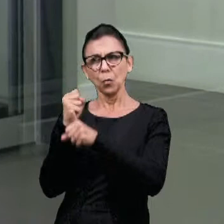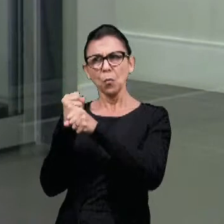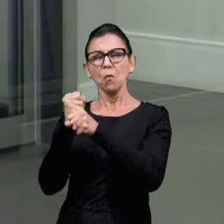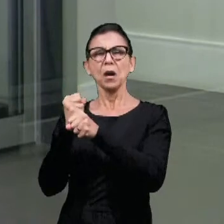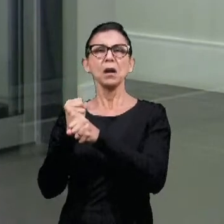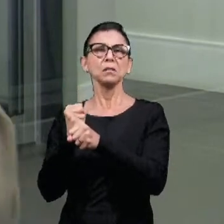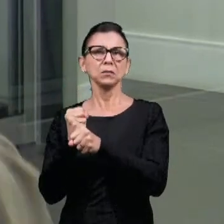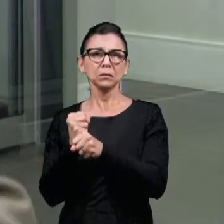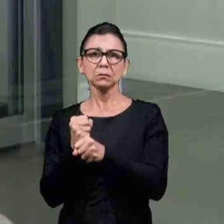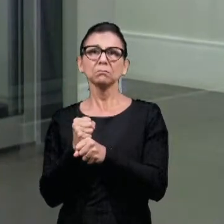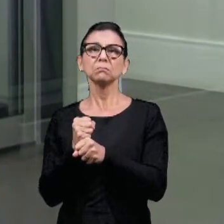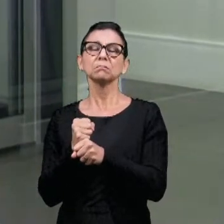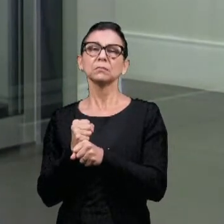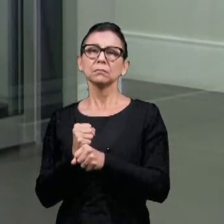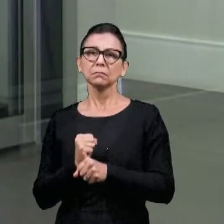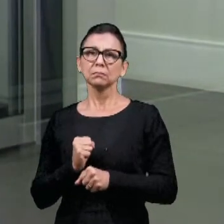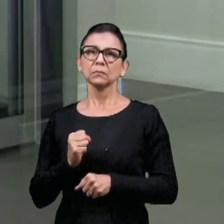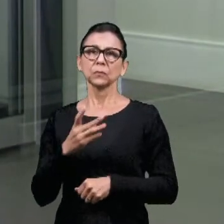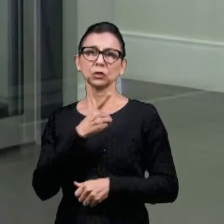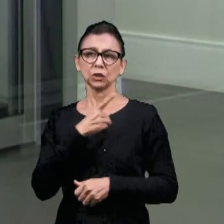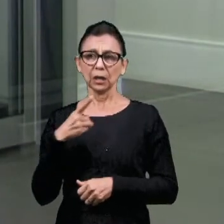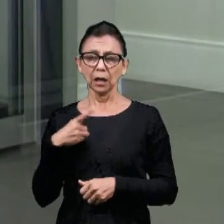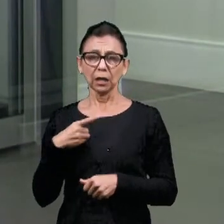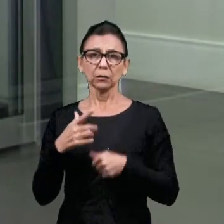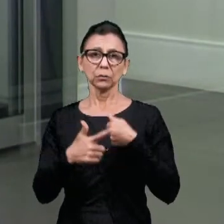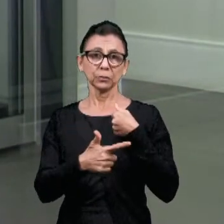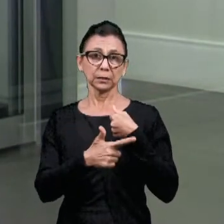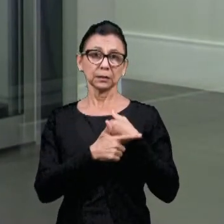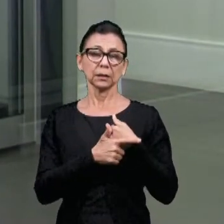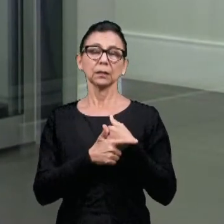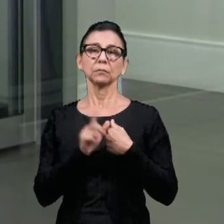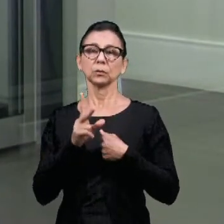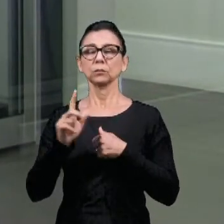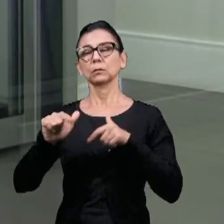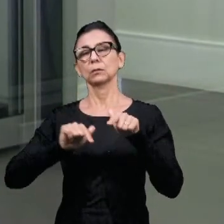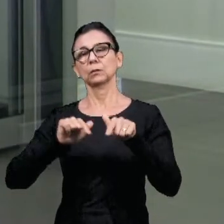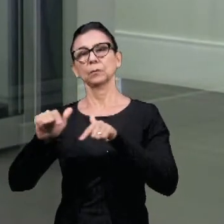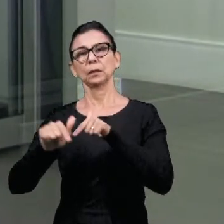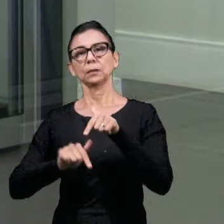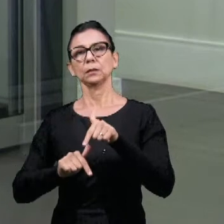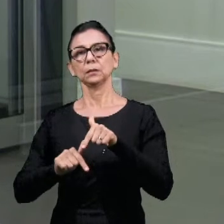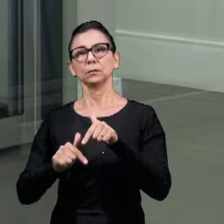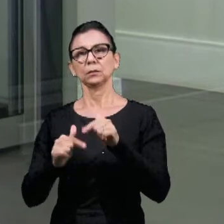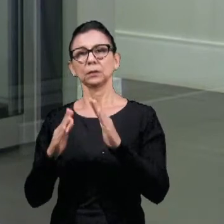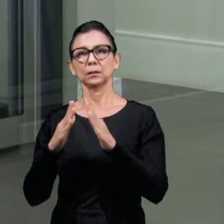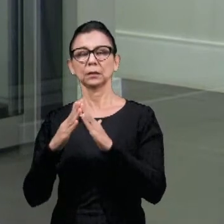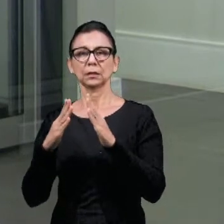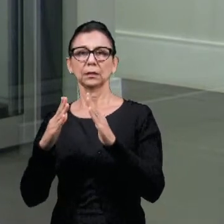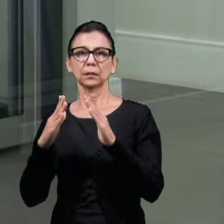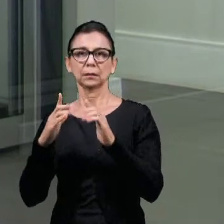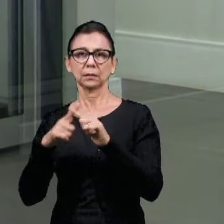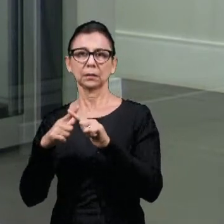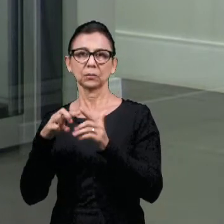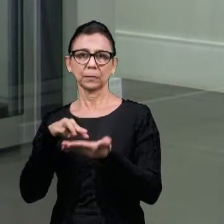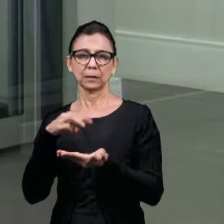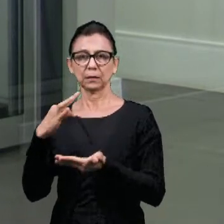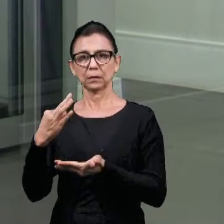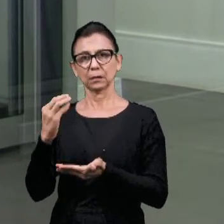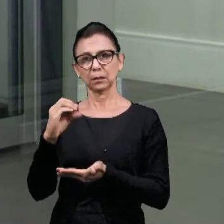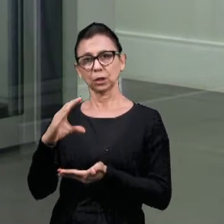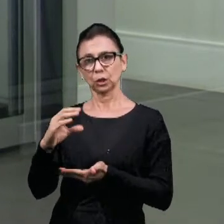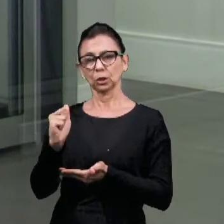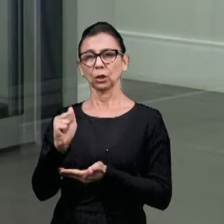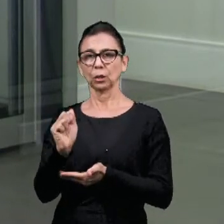trabalhando. Então fiquei na Igreja da Toca durante um período grande, né? E foi uma experiência maravilhosa